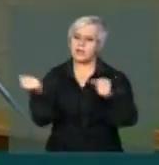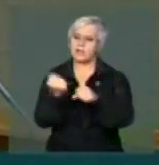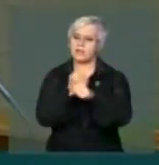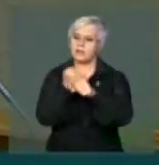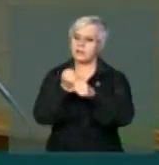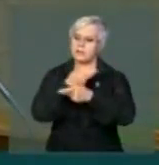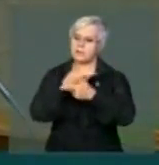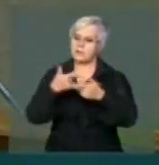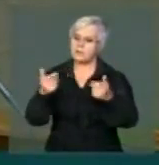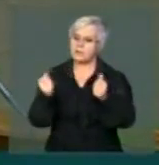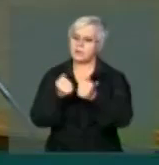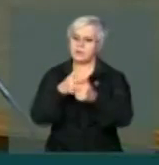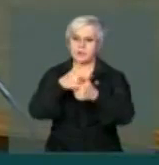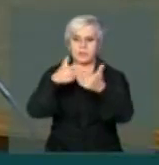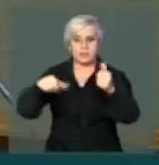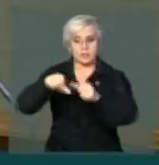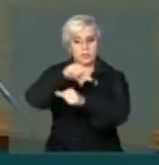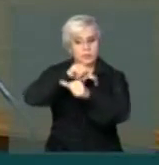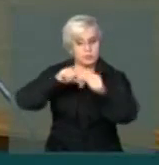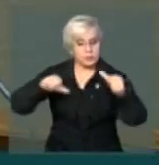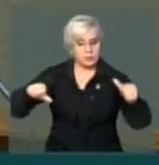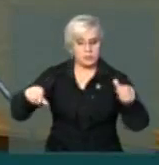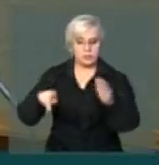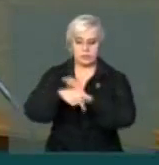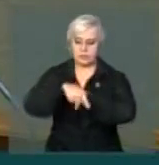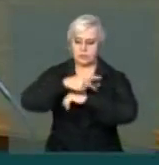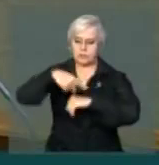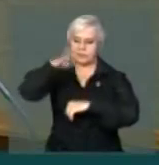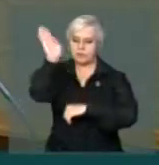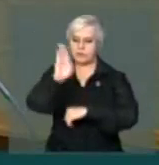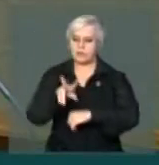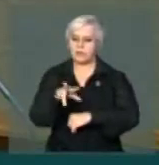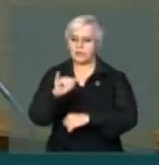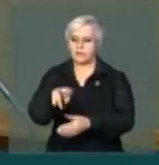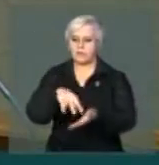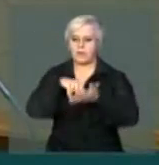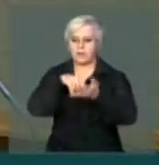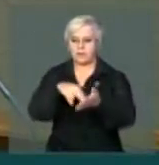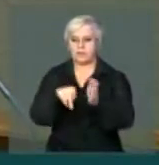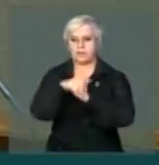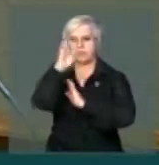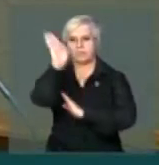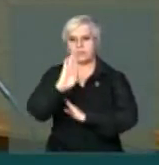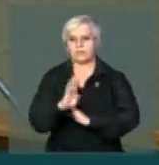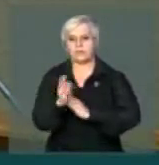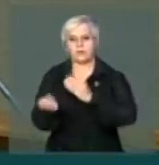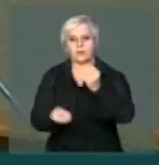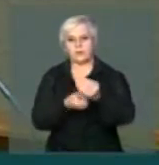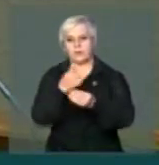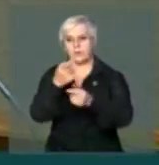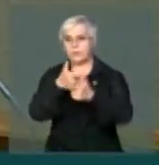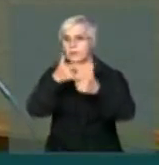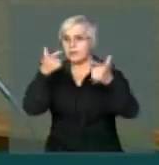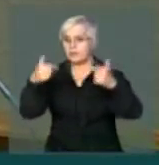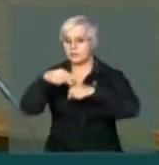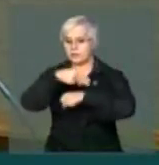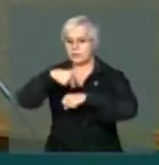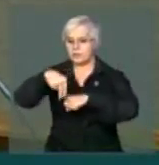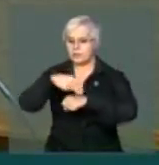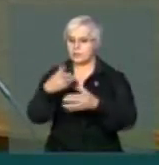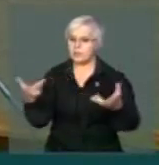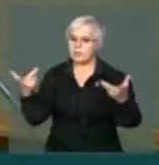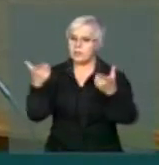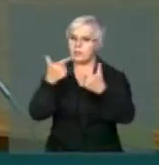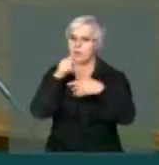para grandes transformações e possibilitará a consolidação do Brasil como uma das grandes nações em